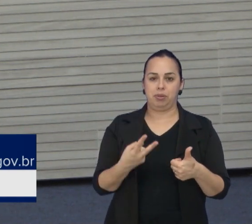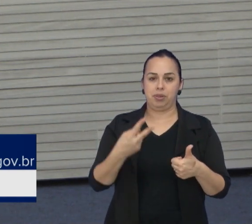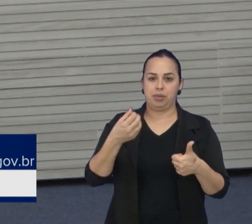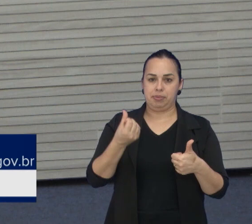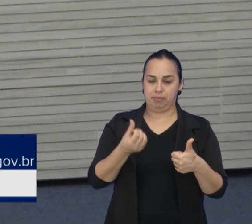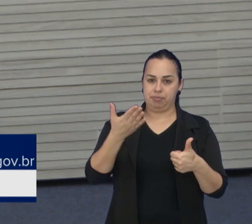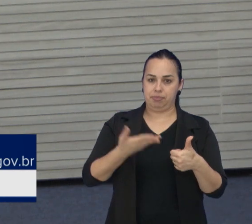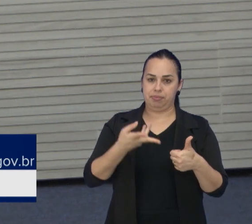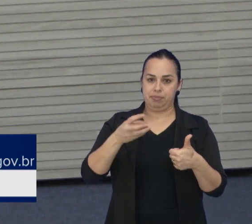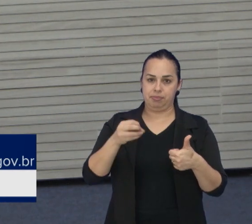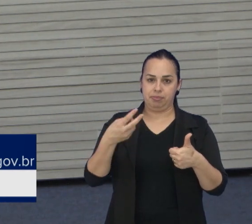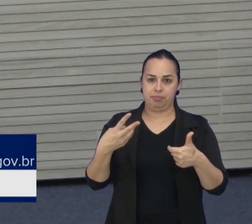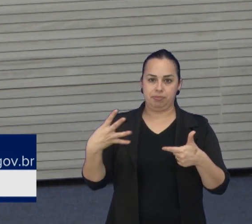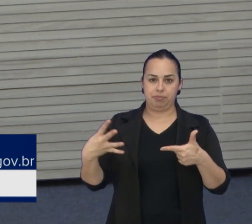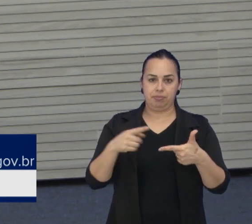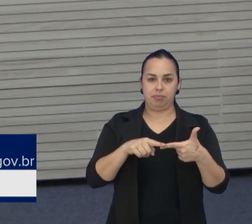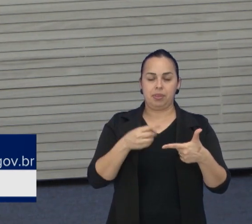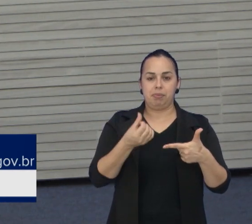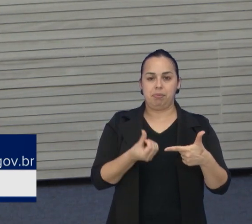6826/2024, processo